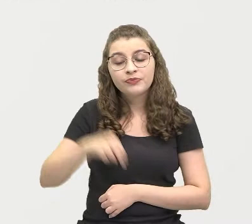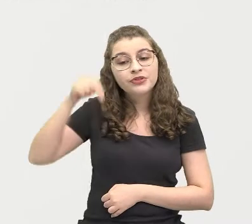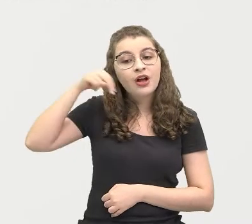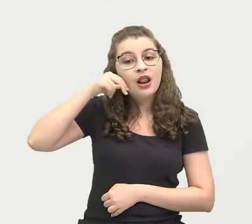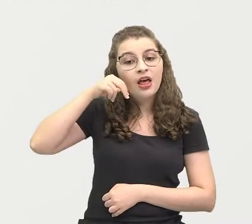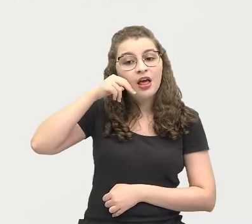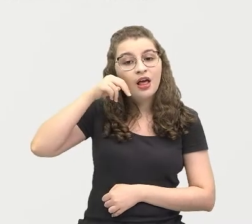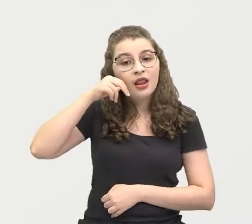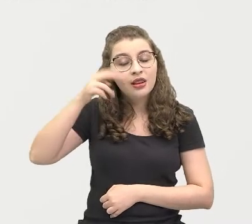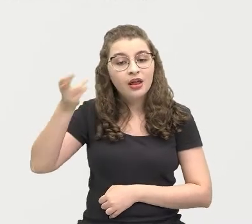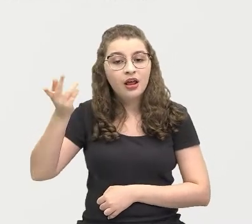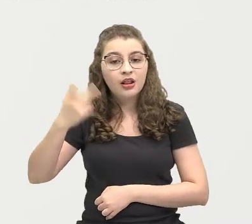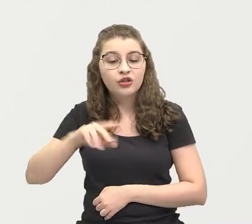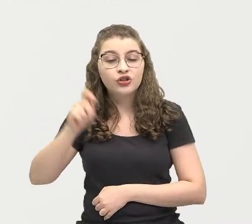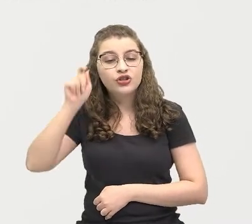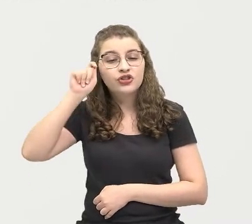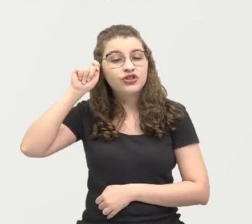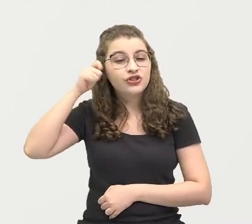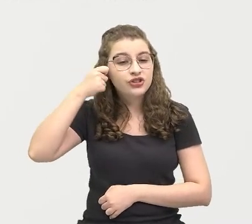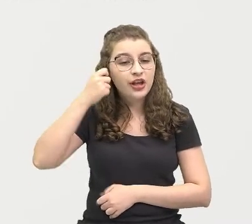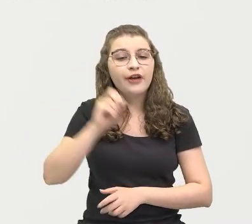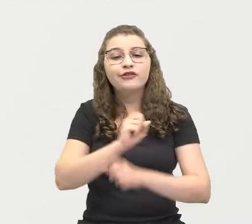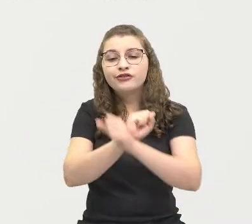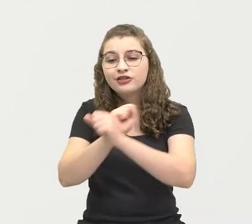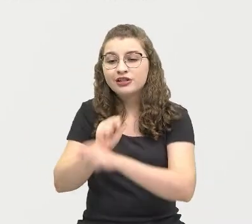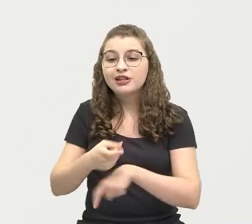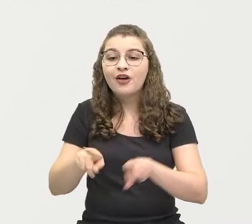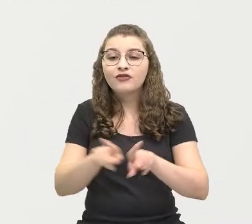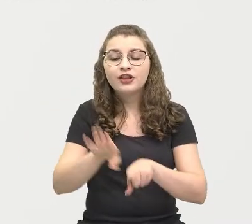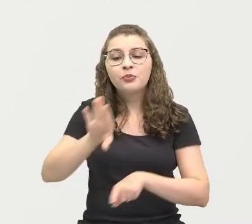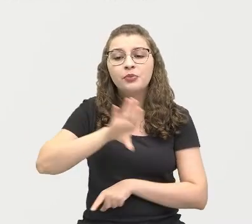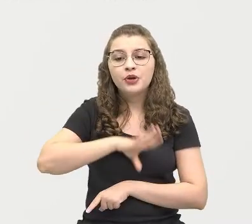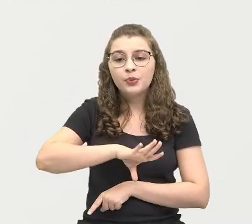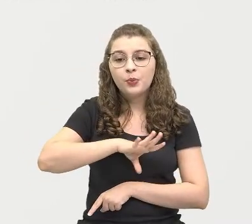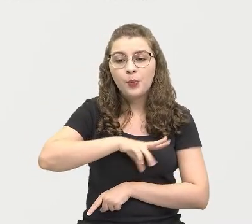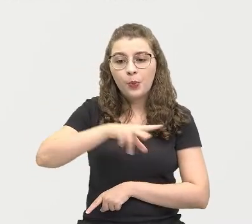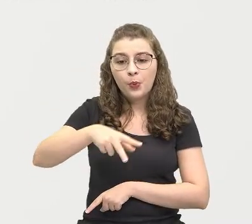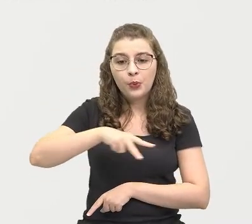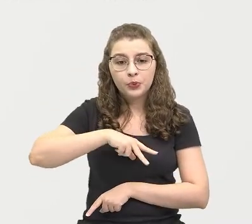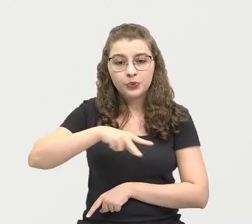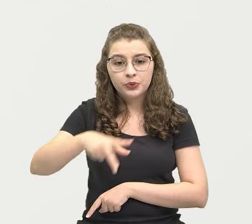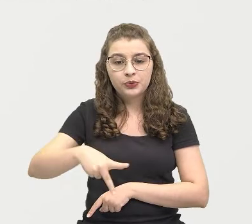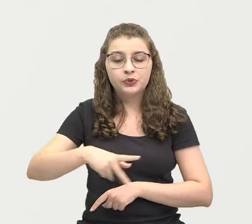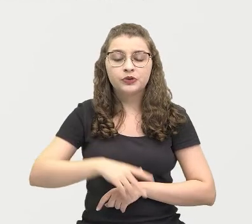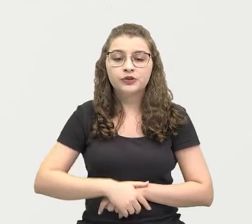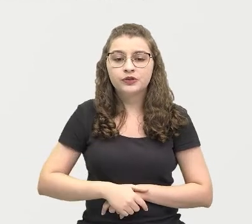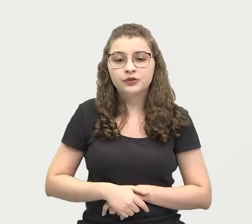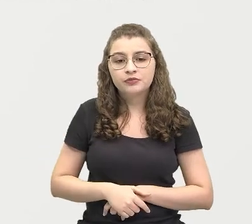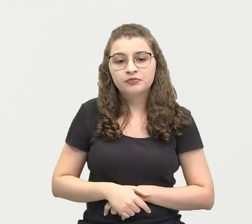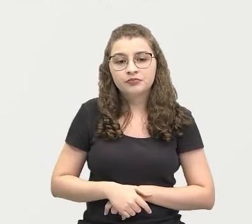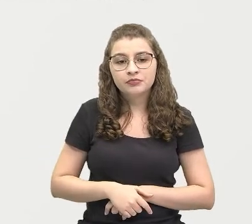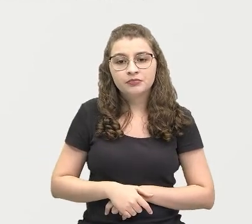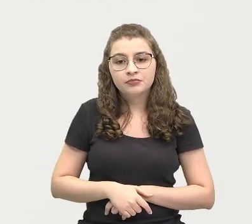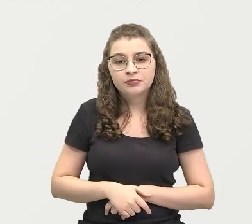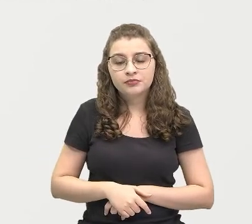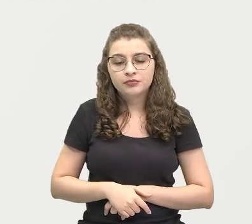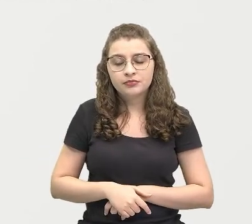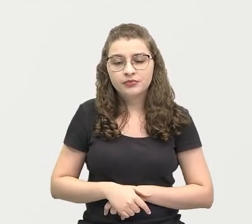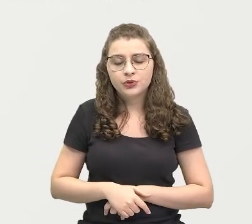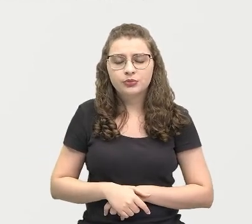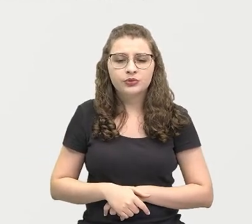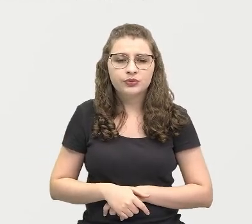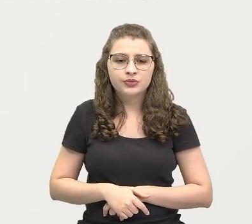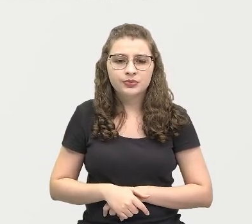e de portugueses, e proveniente de uma família de classe média suburbana, né? Ele era lá do subúrbio do